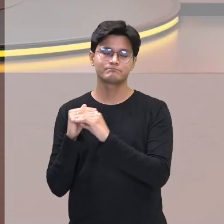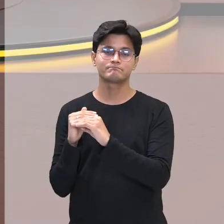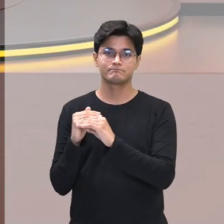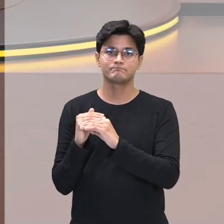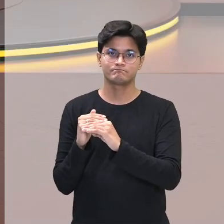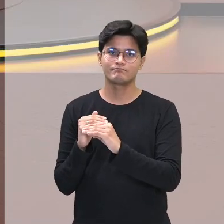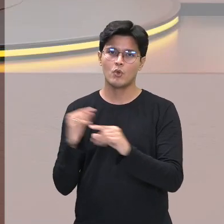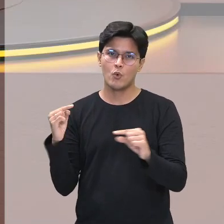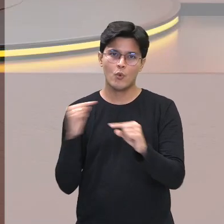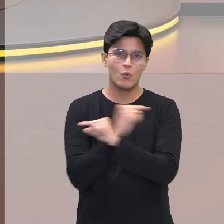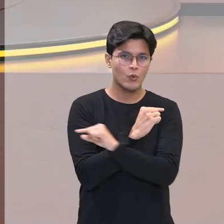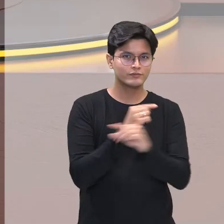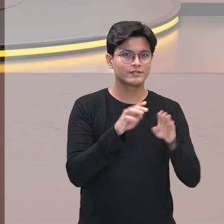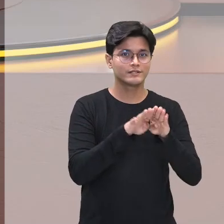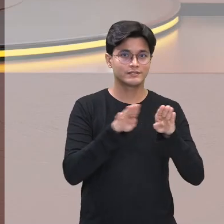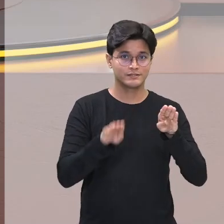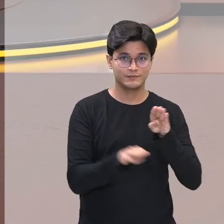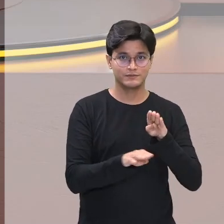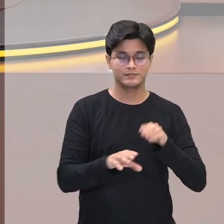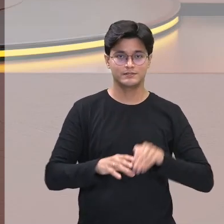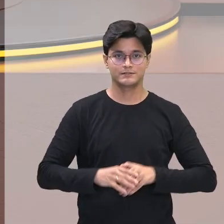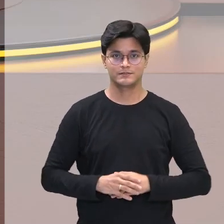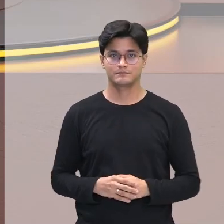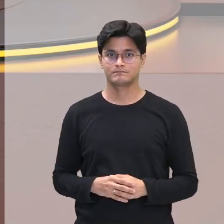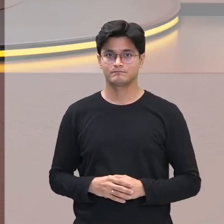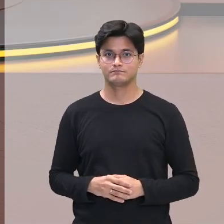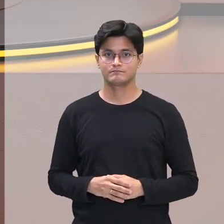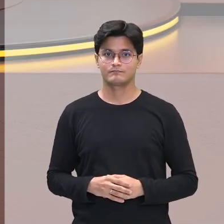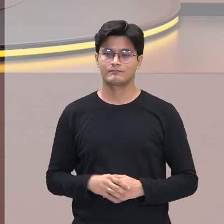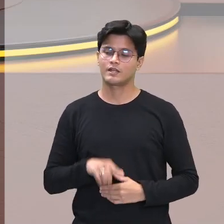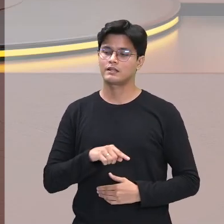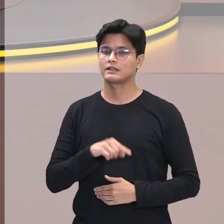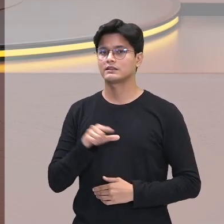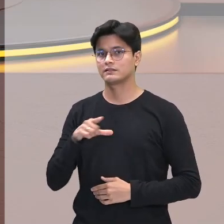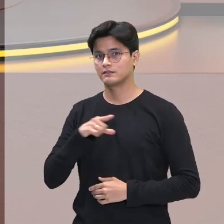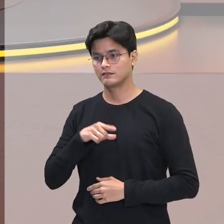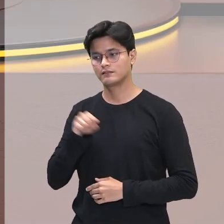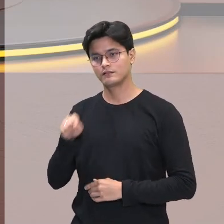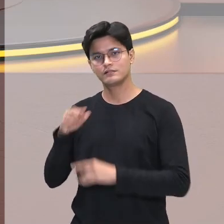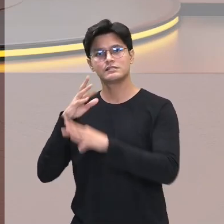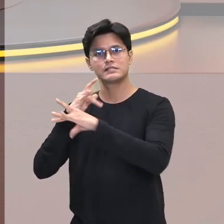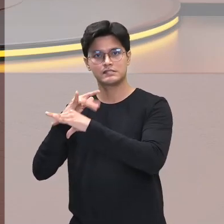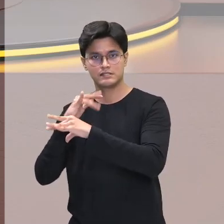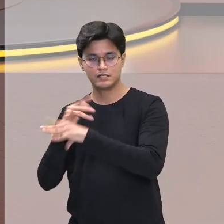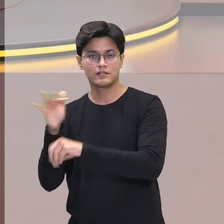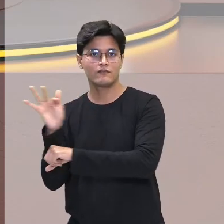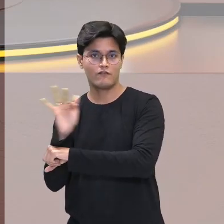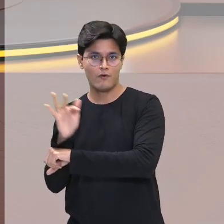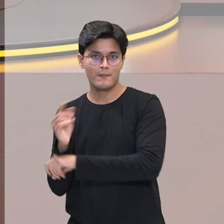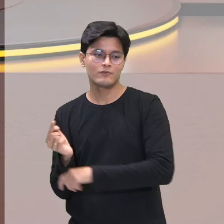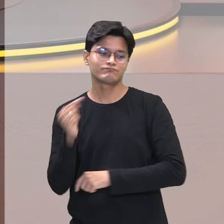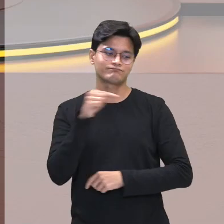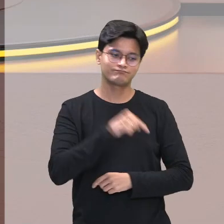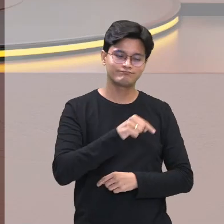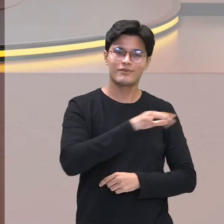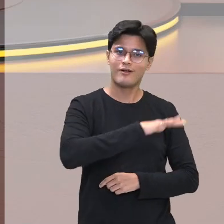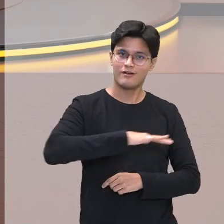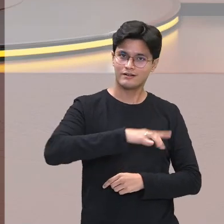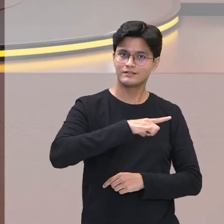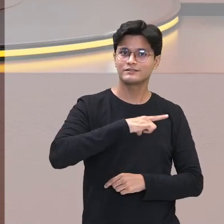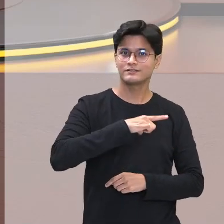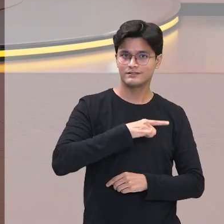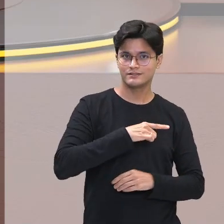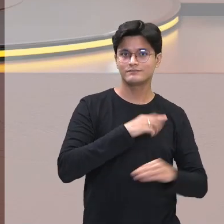da desigualdade. Se por um lado nós temos as cidades formais, do outro lado nós temos